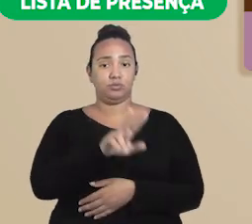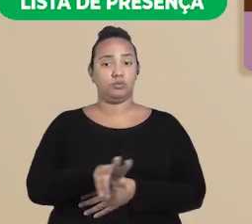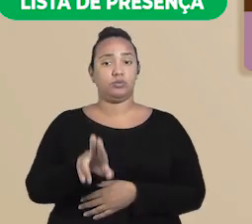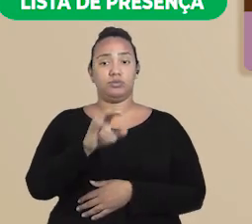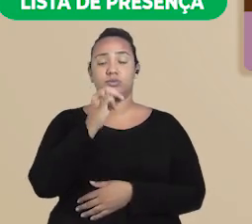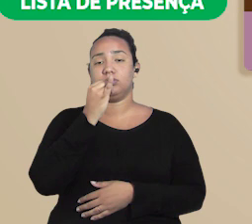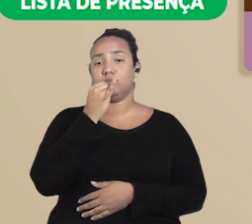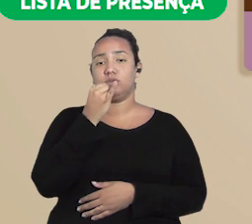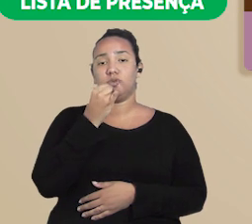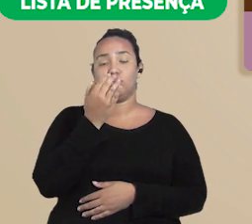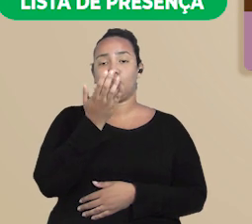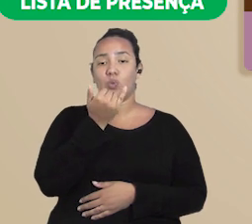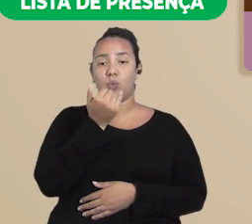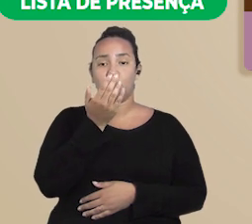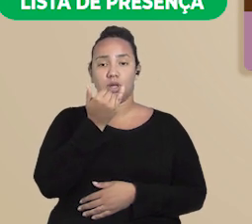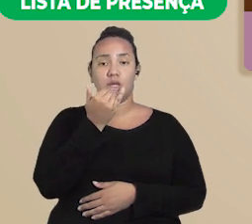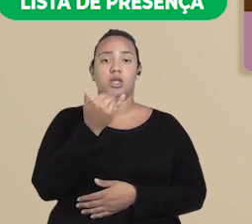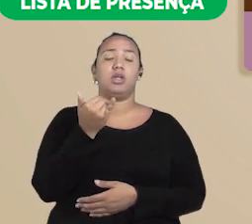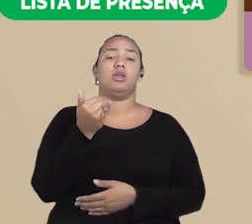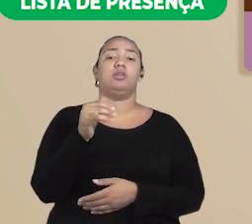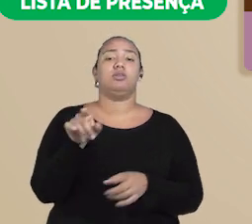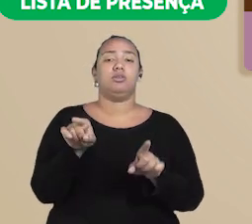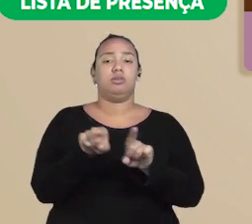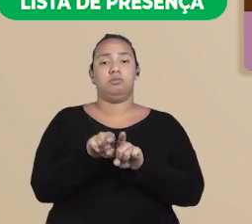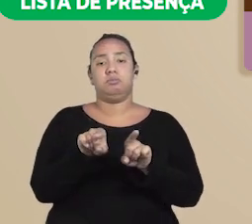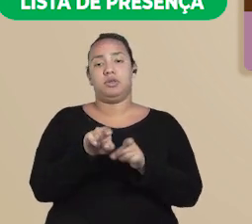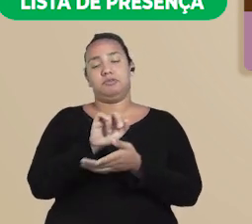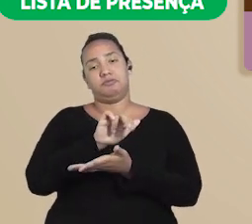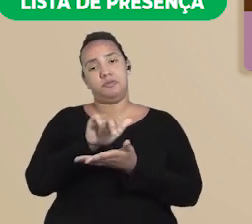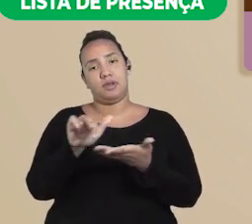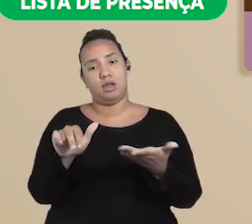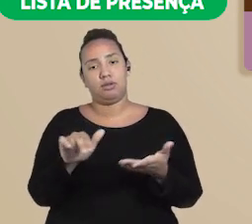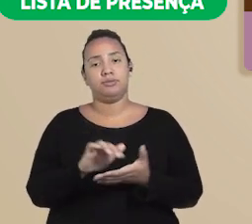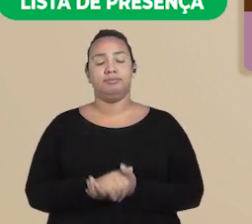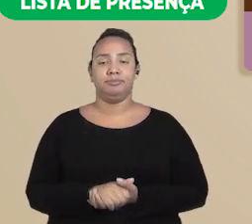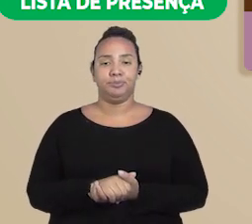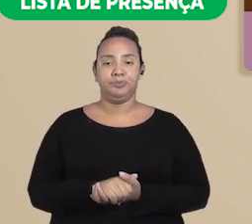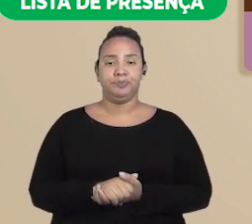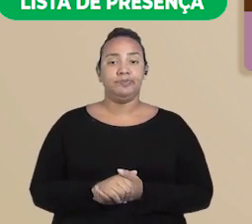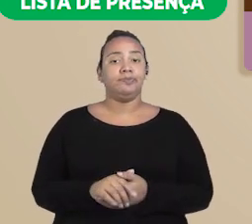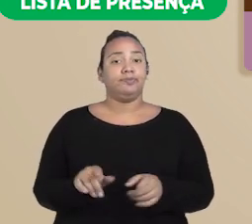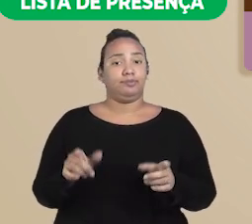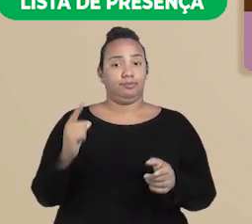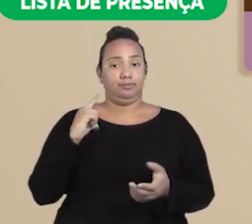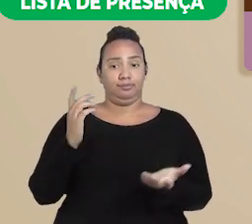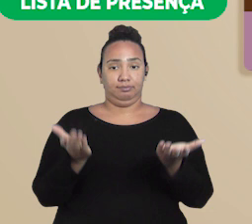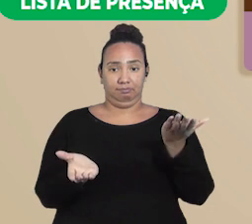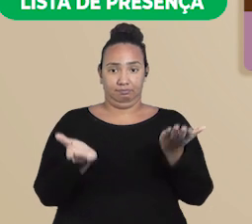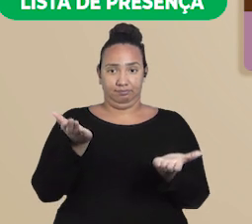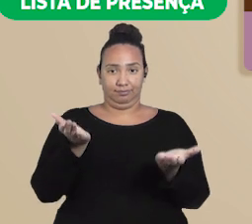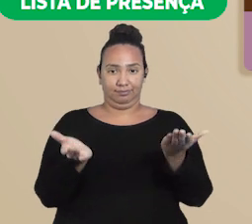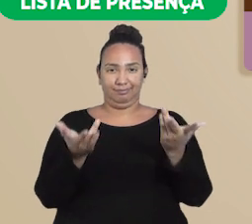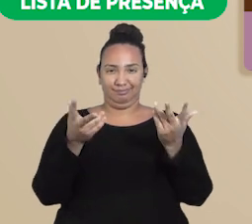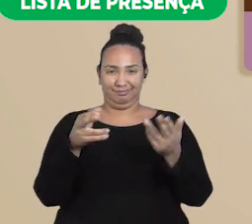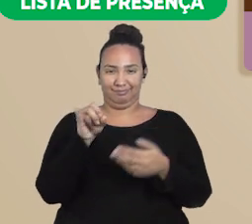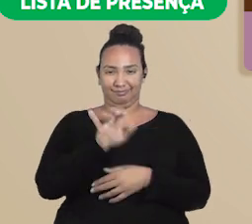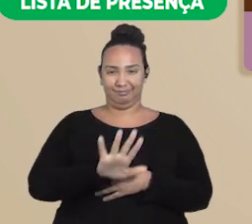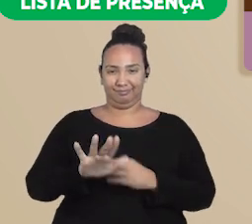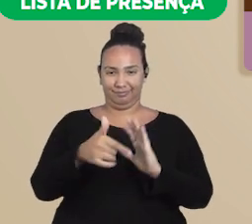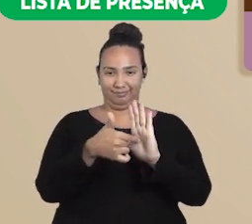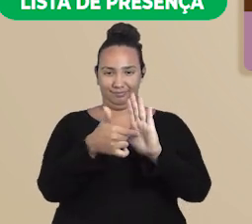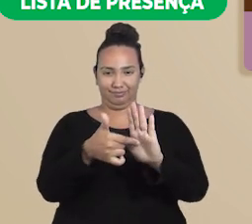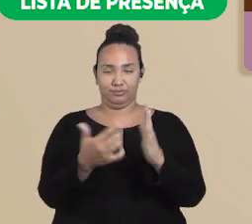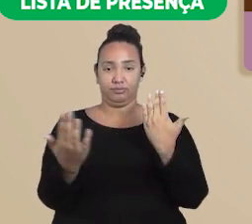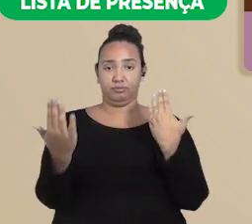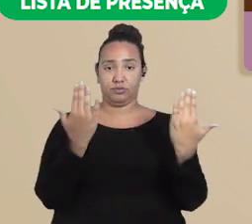balança normalmente utilizada na cozinha, para medir massa de alimentos. Temos a balança de 2 pratos, utilizada